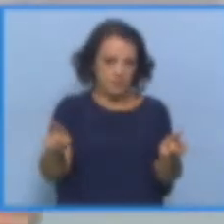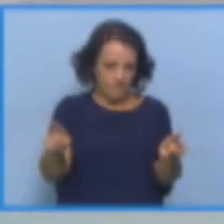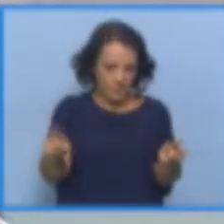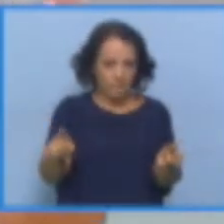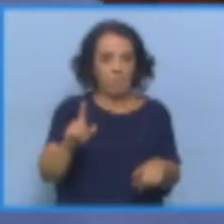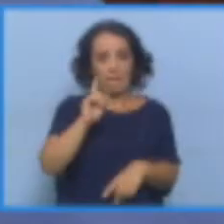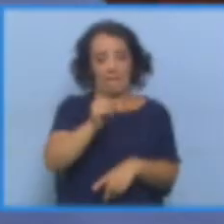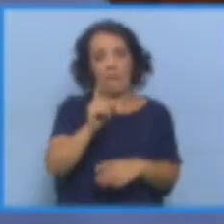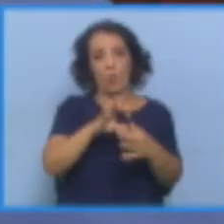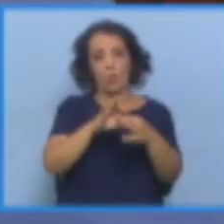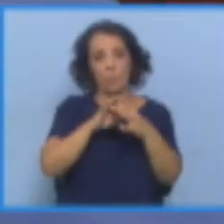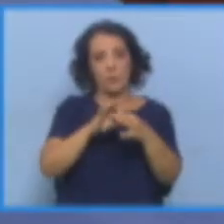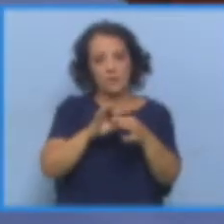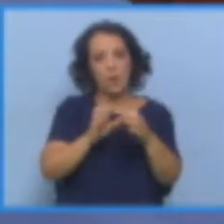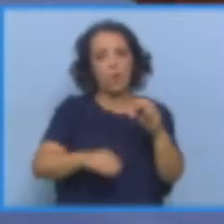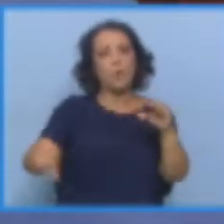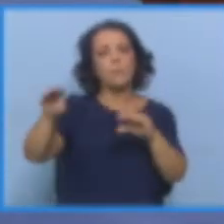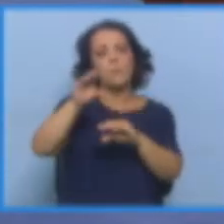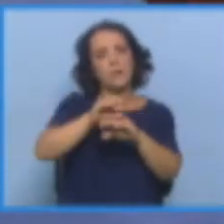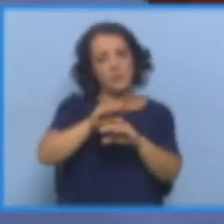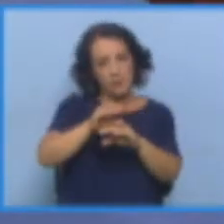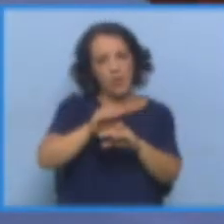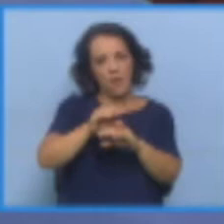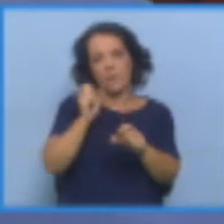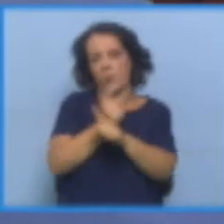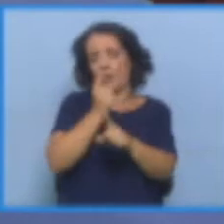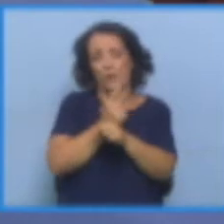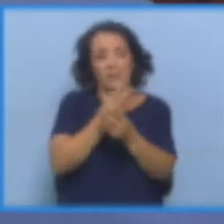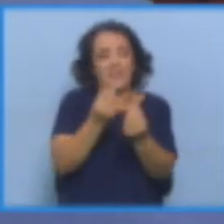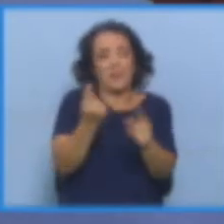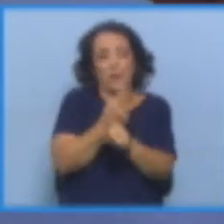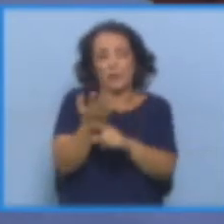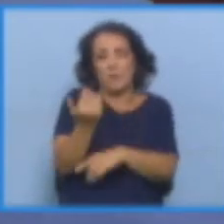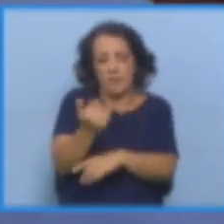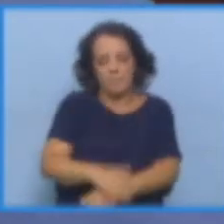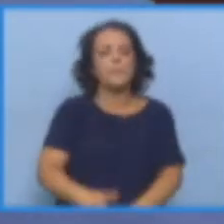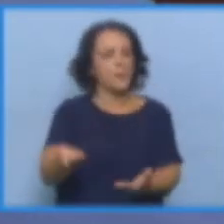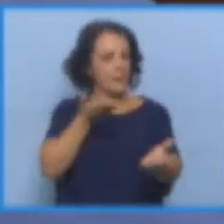em cooperação e complementaridade, fazermos tanta coisa que é preciso fazer. Claro. Vamos avançar então. Estamos